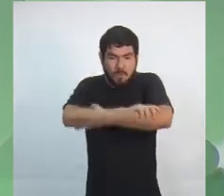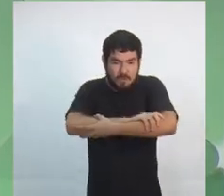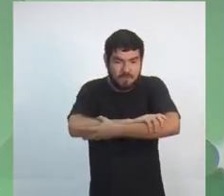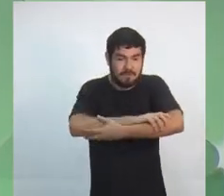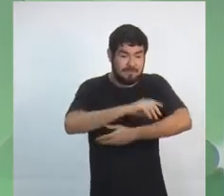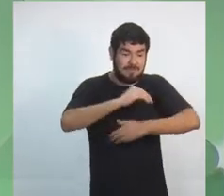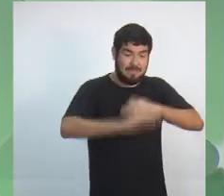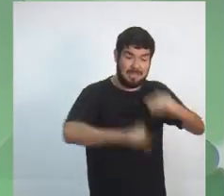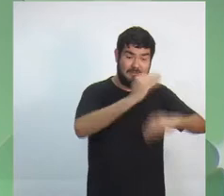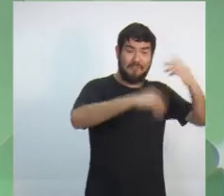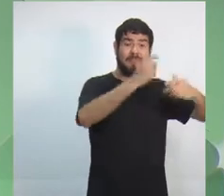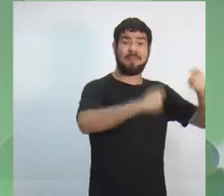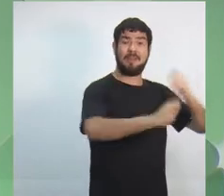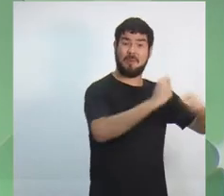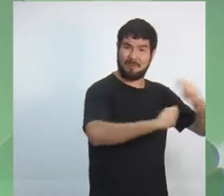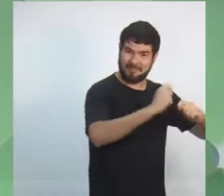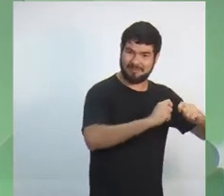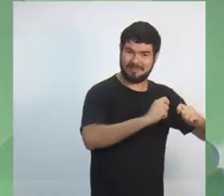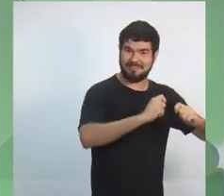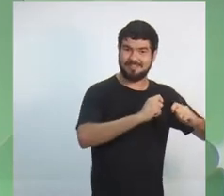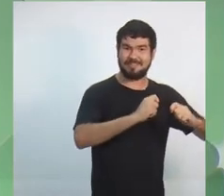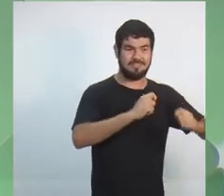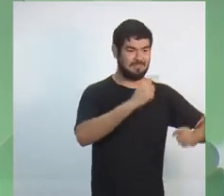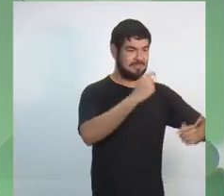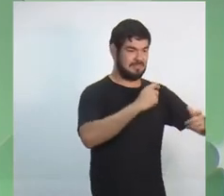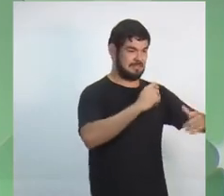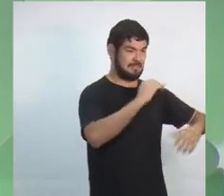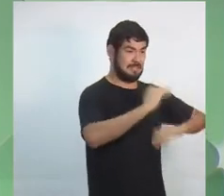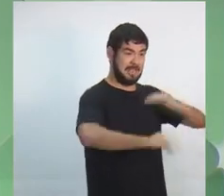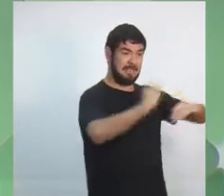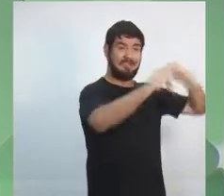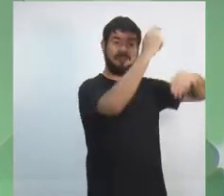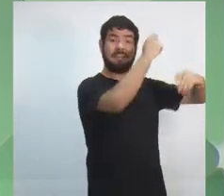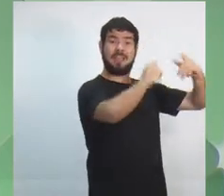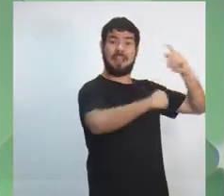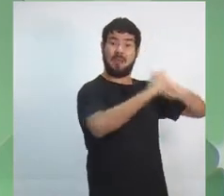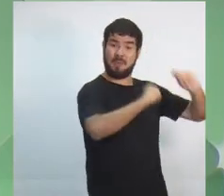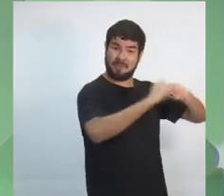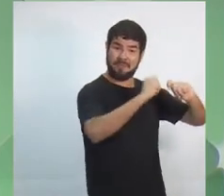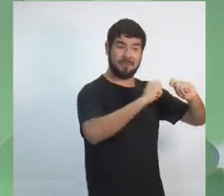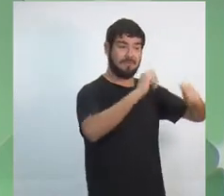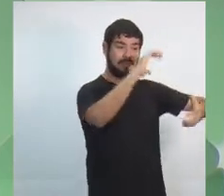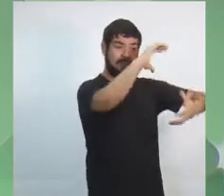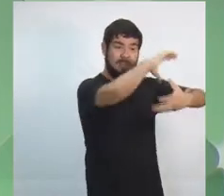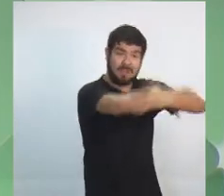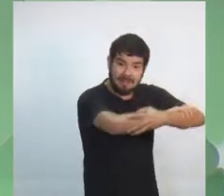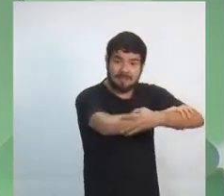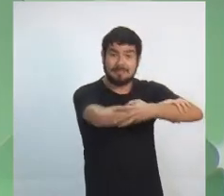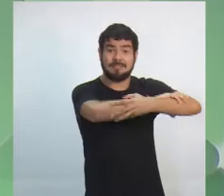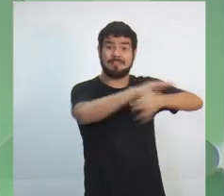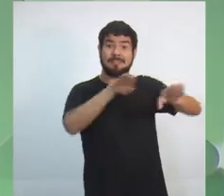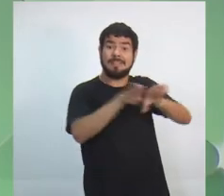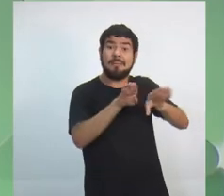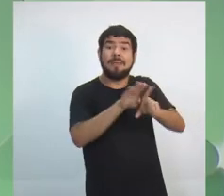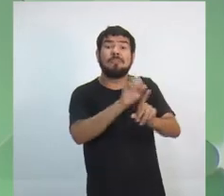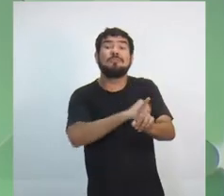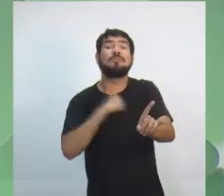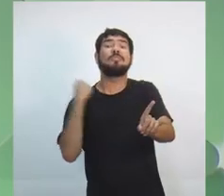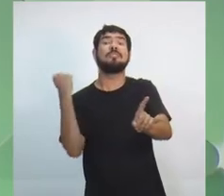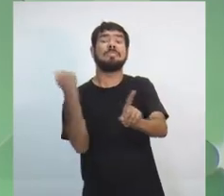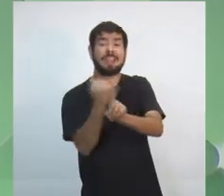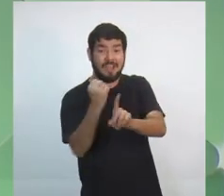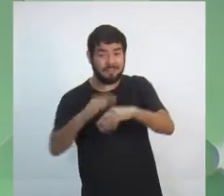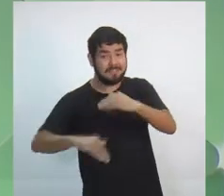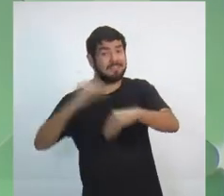esse desenvolvimento econômico tem que estar a serviço do desenvolvimento social. Né? Nós precisamos entender que é